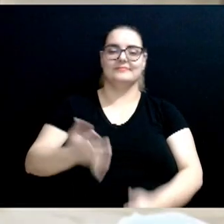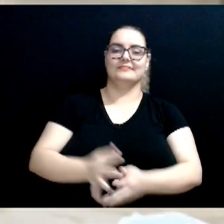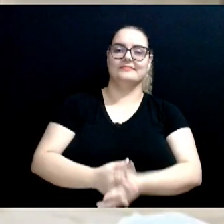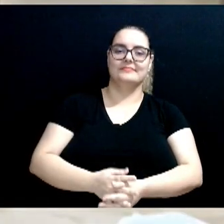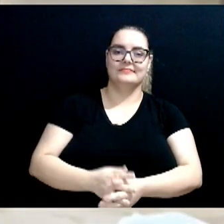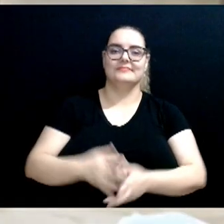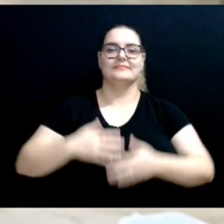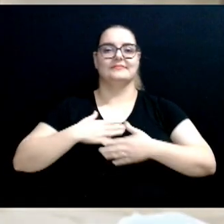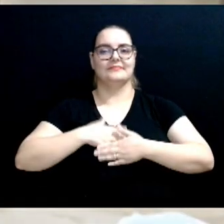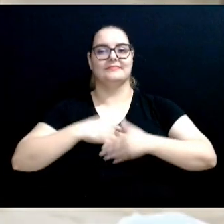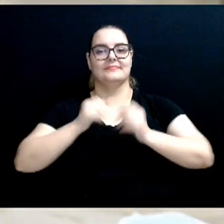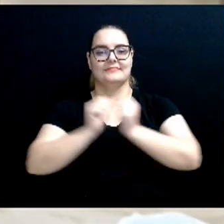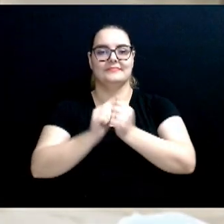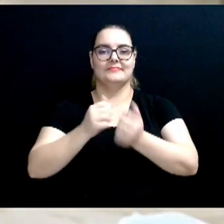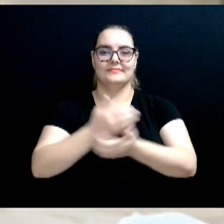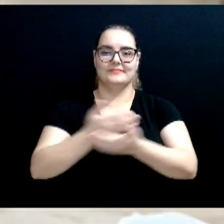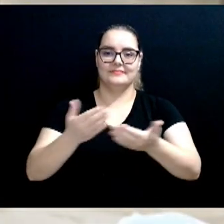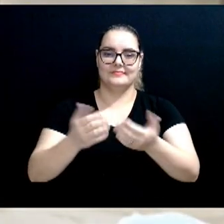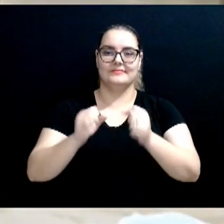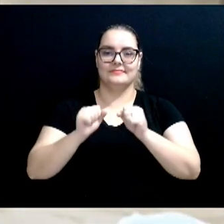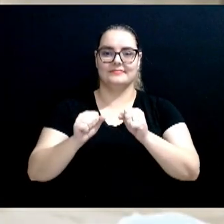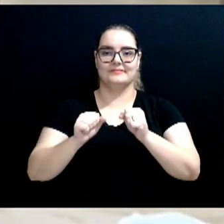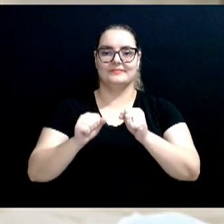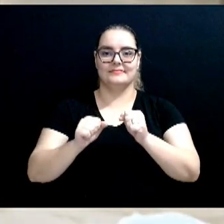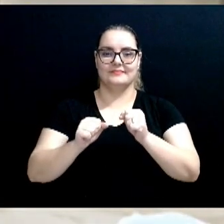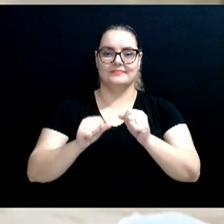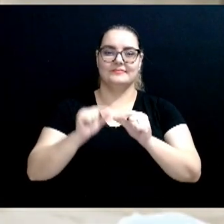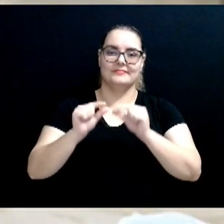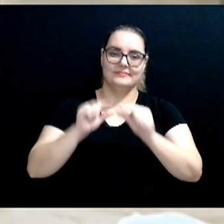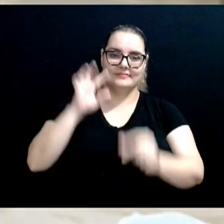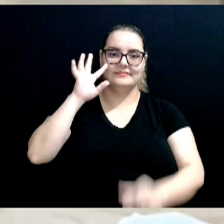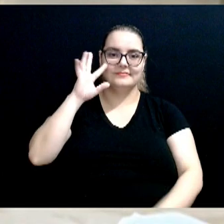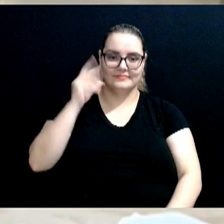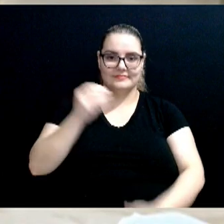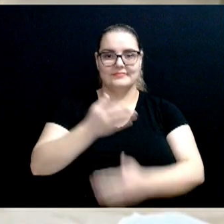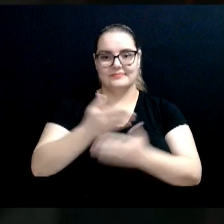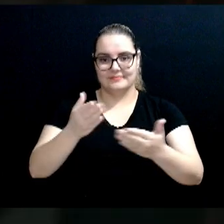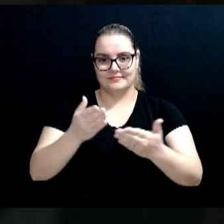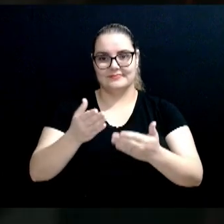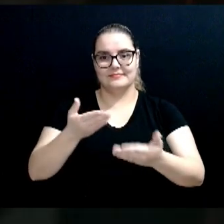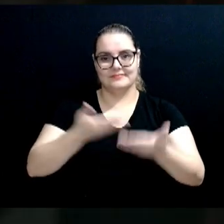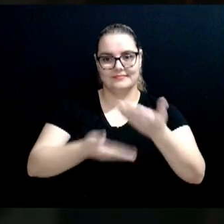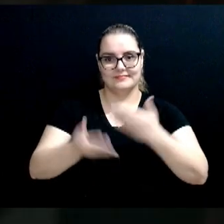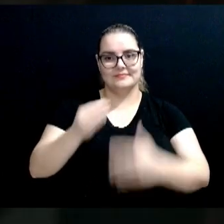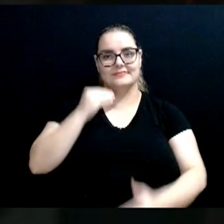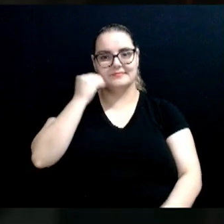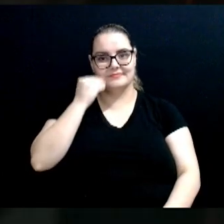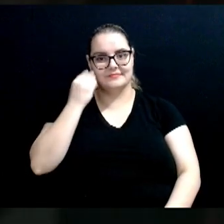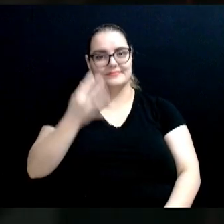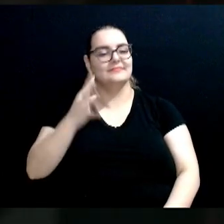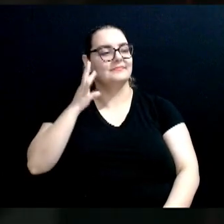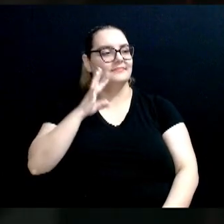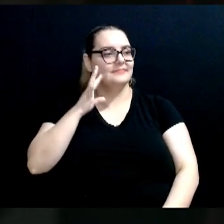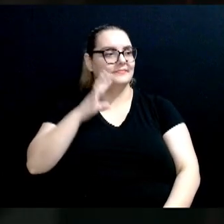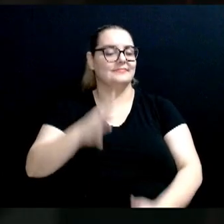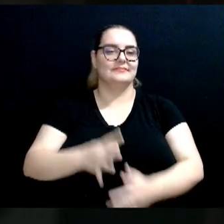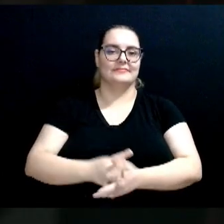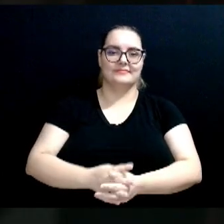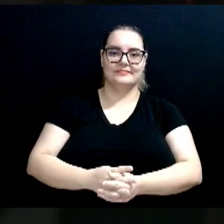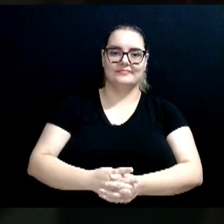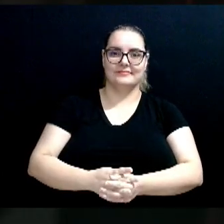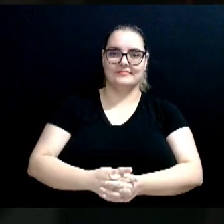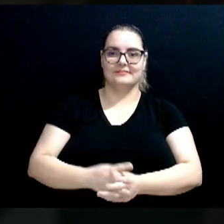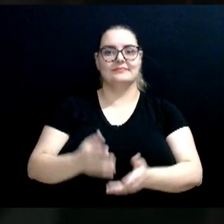aqui com vocês e poder trazer um pouco do meu conhecimento para a gente trocar ideias. Ai, que legal. Vocês, né, que estudaram,